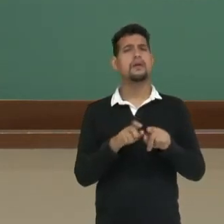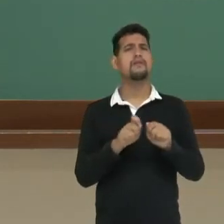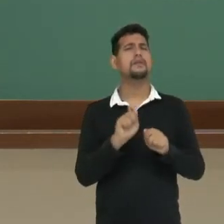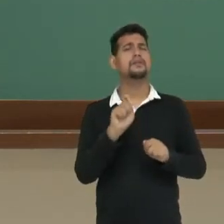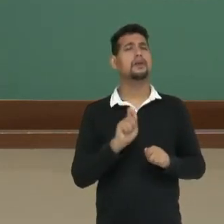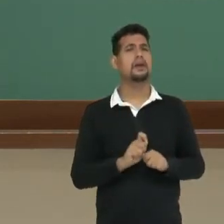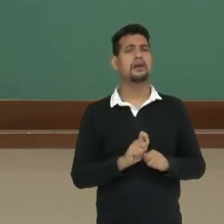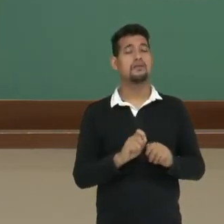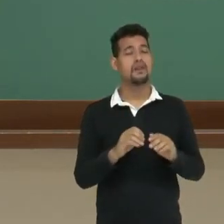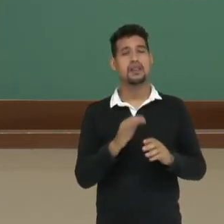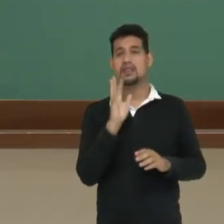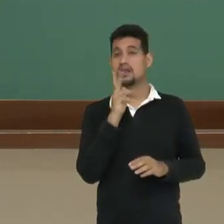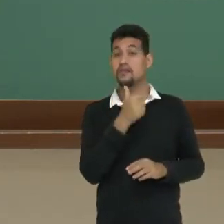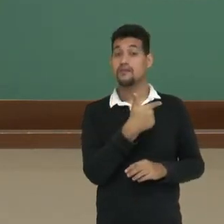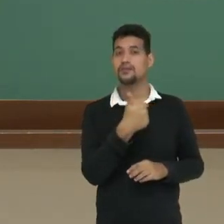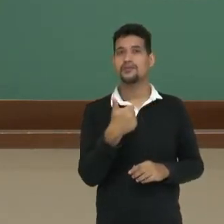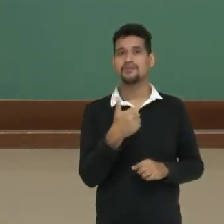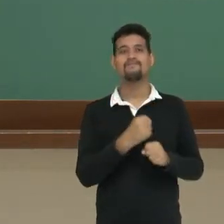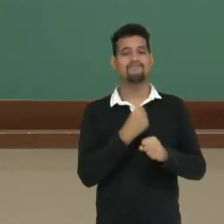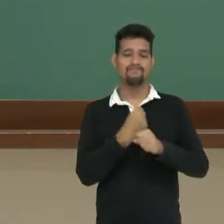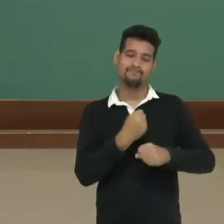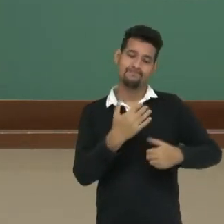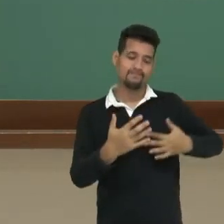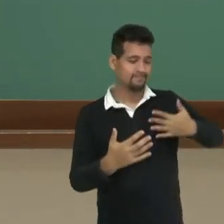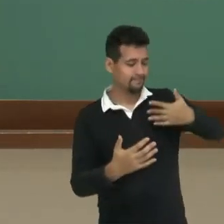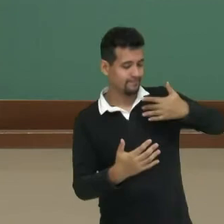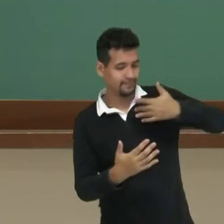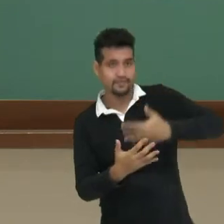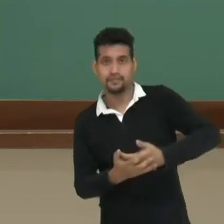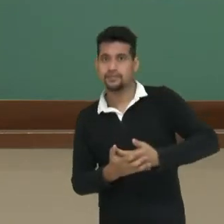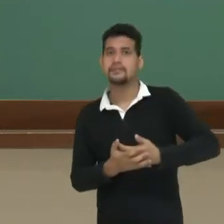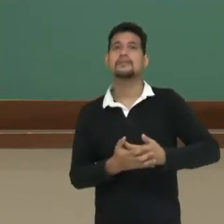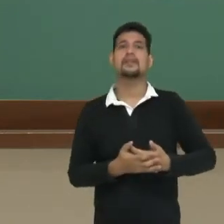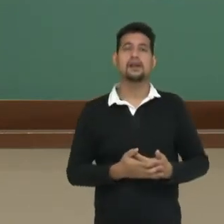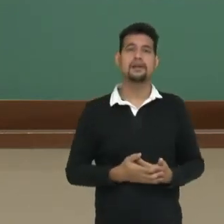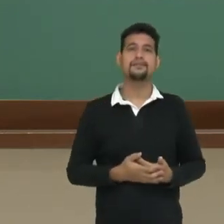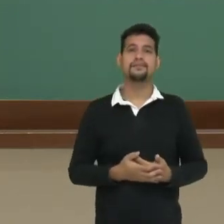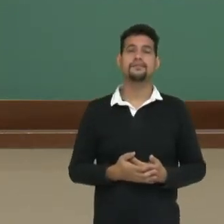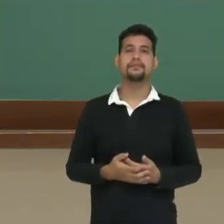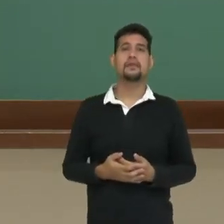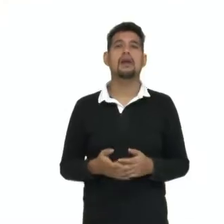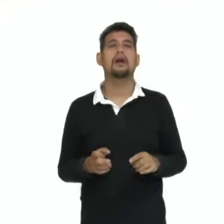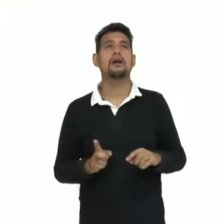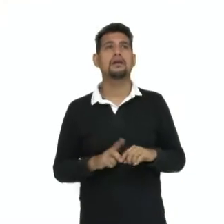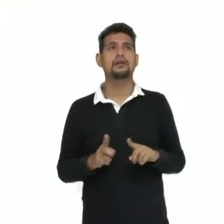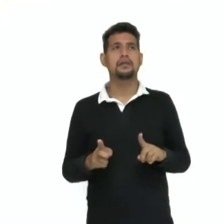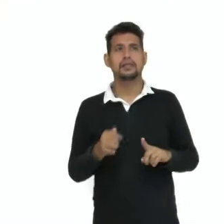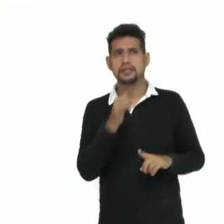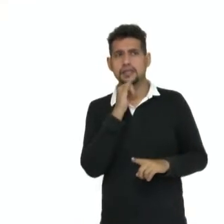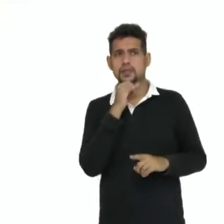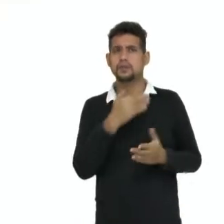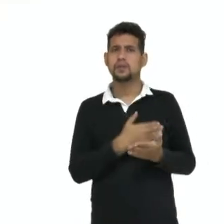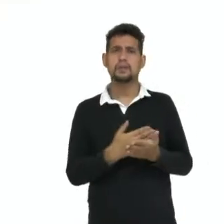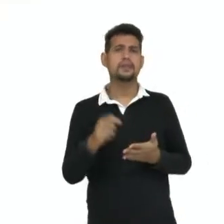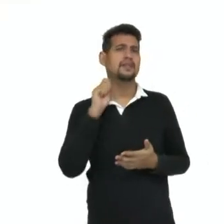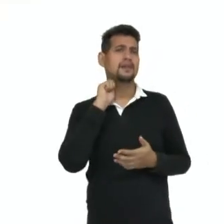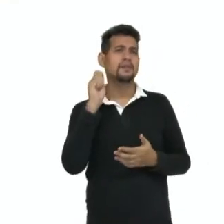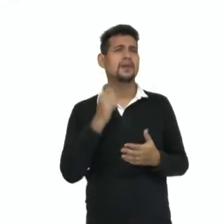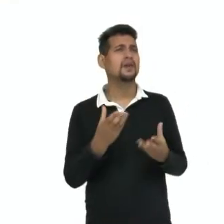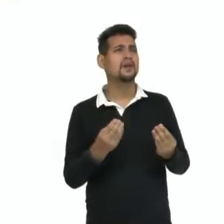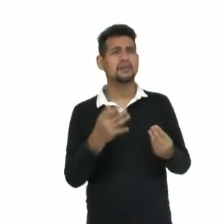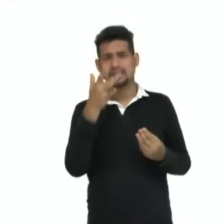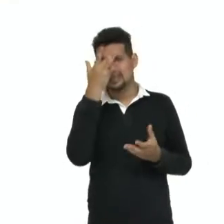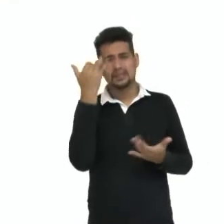um regime que vai durar 21 anos da história brasileira. E os primeiros dias de abril foram marcados por